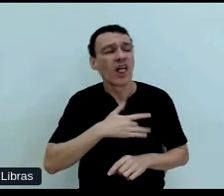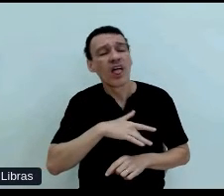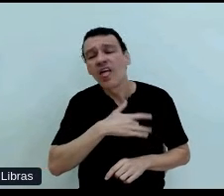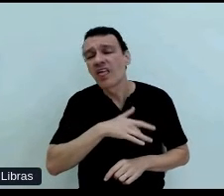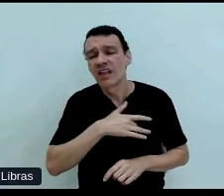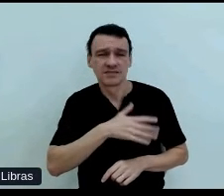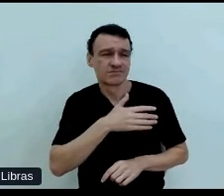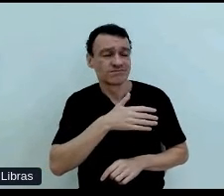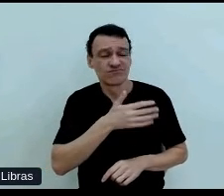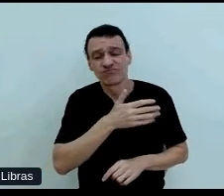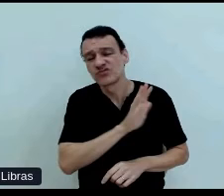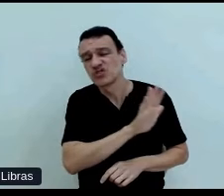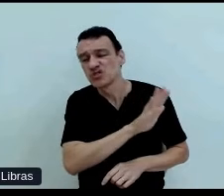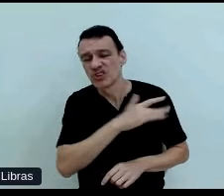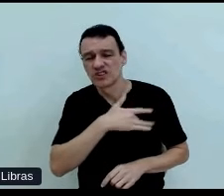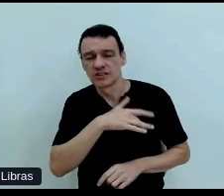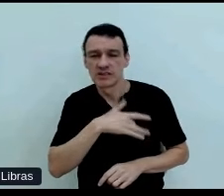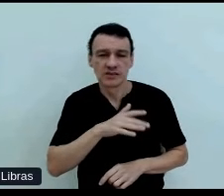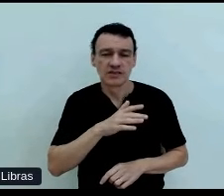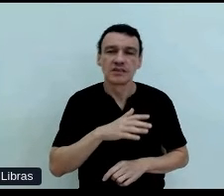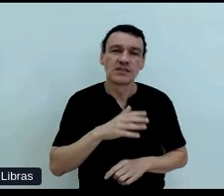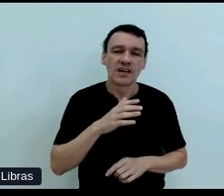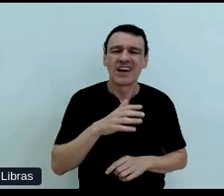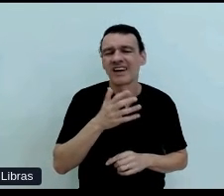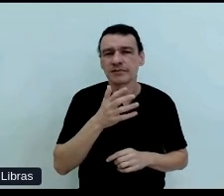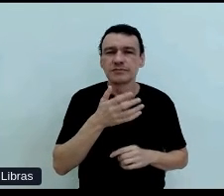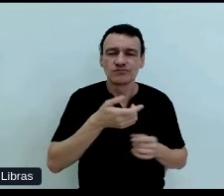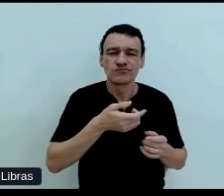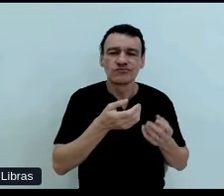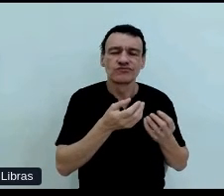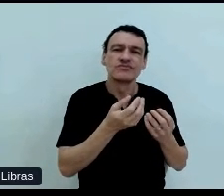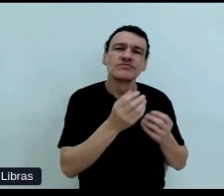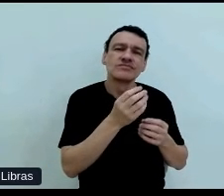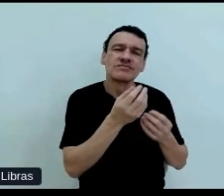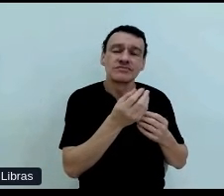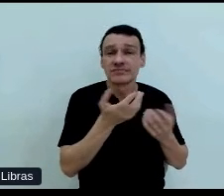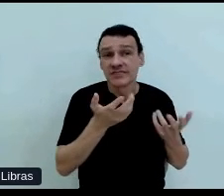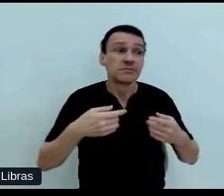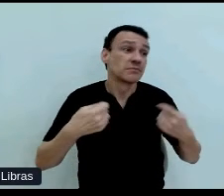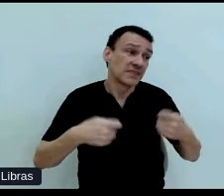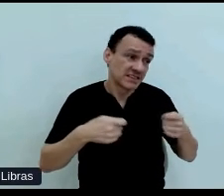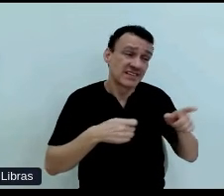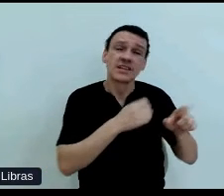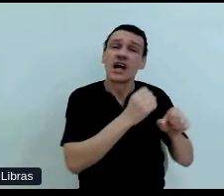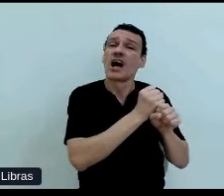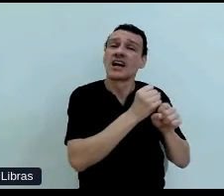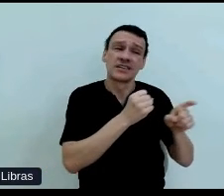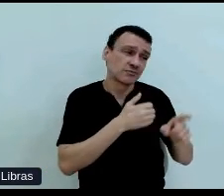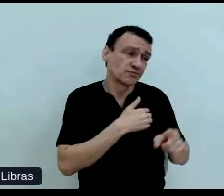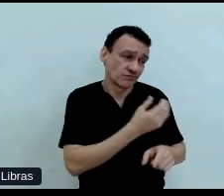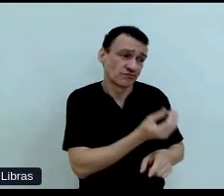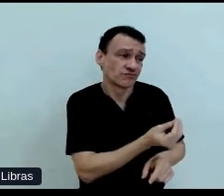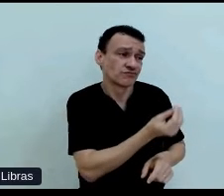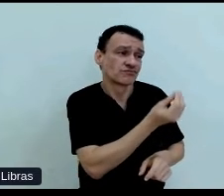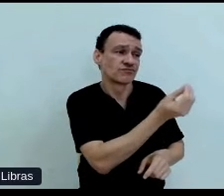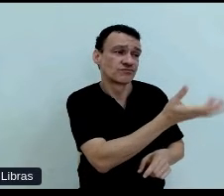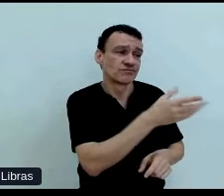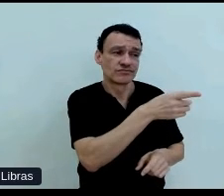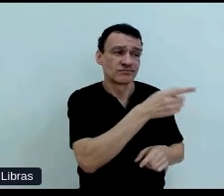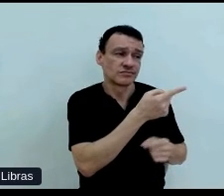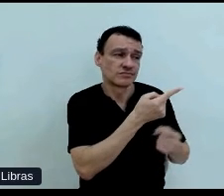precisa dissociar esse sentido que às vezes se coloca nessa palavra vulnerável e que não é um sentido de coitado, não